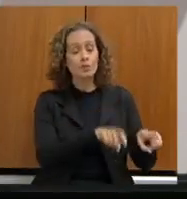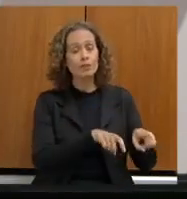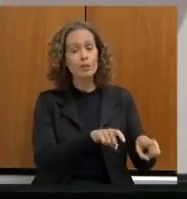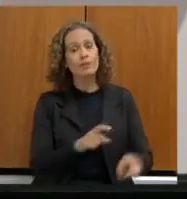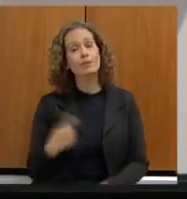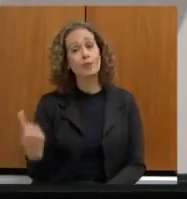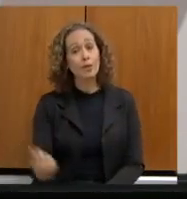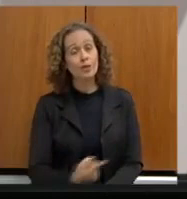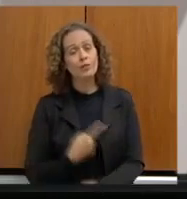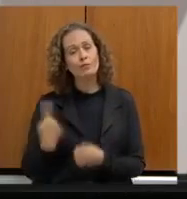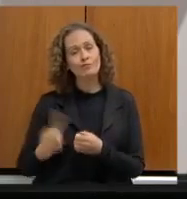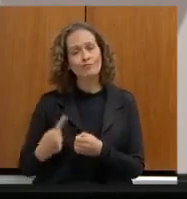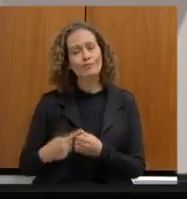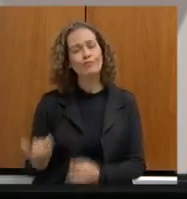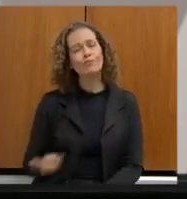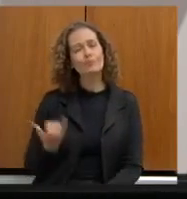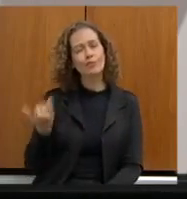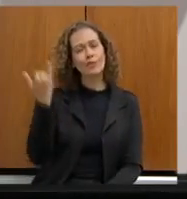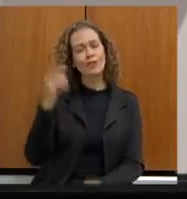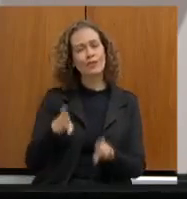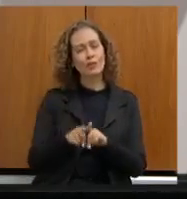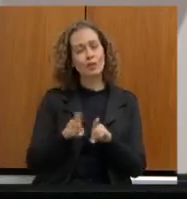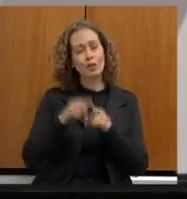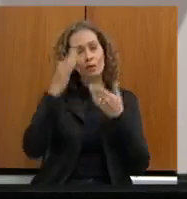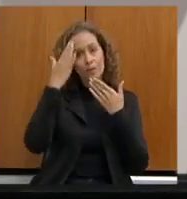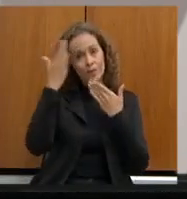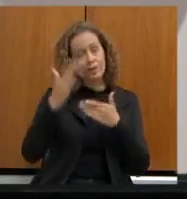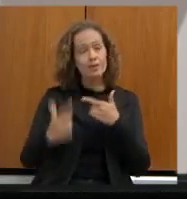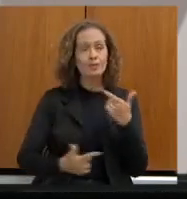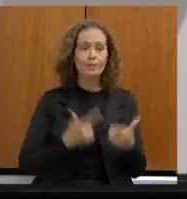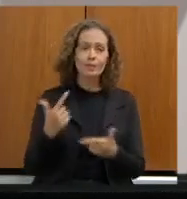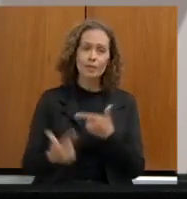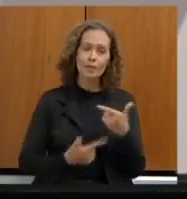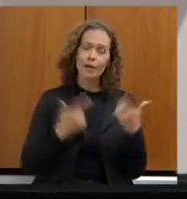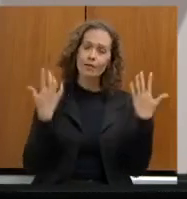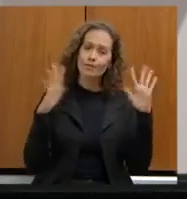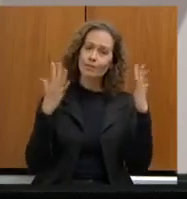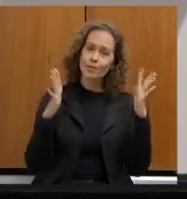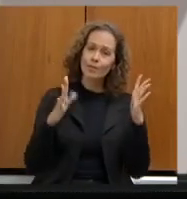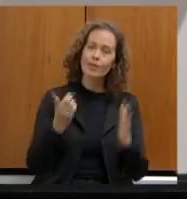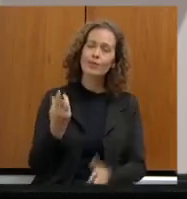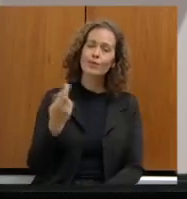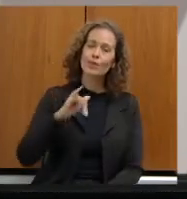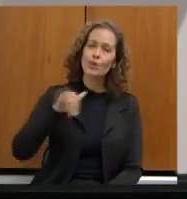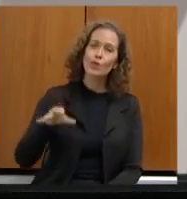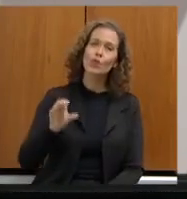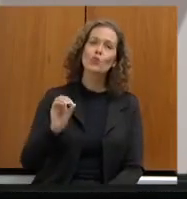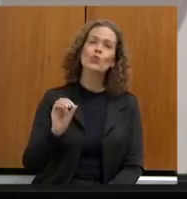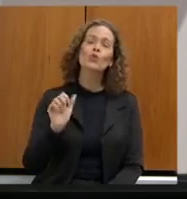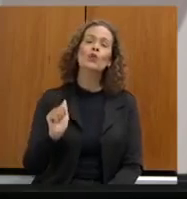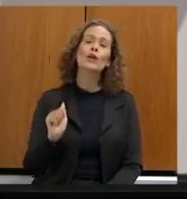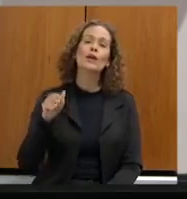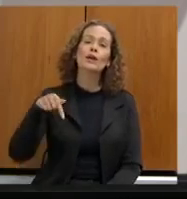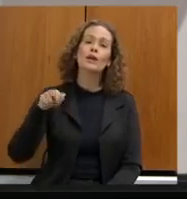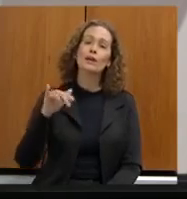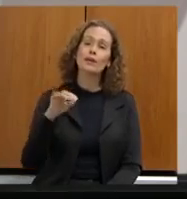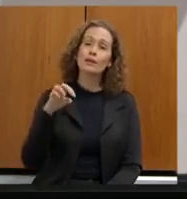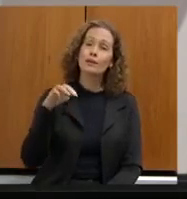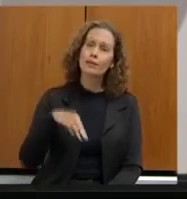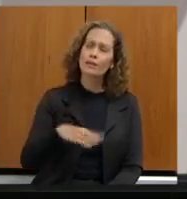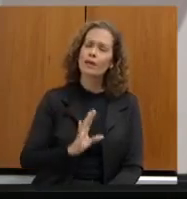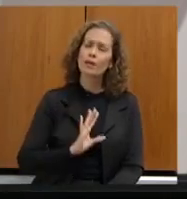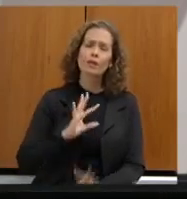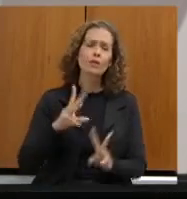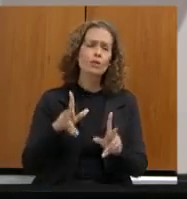que tá lá no interior tem uma importância muito grande obrigada por esse trabalho parabéns tô Joaquim leva toda sua equipe a nossa